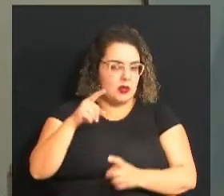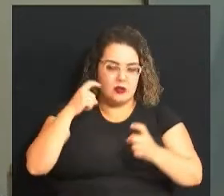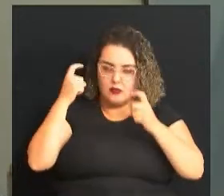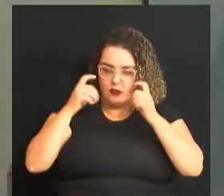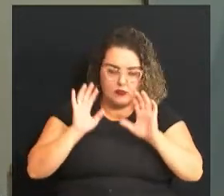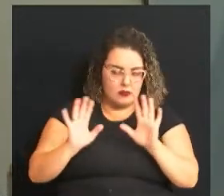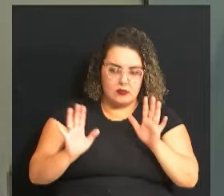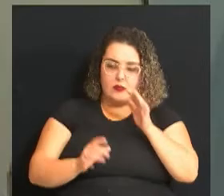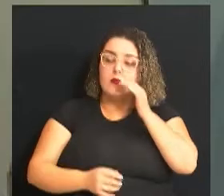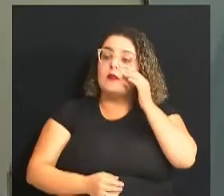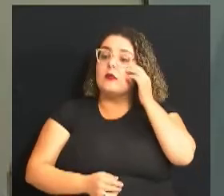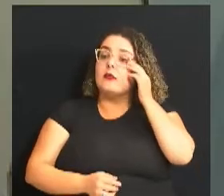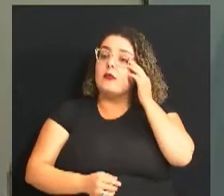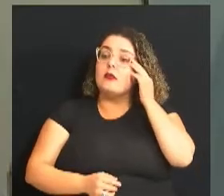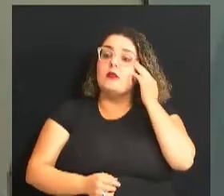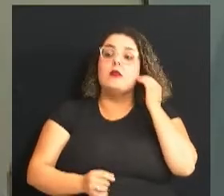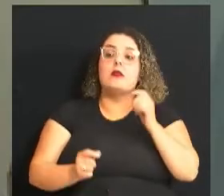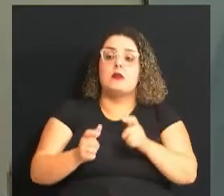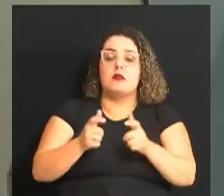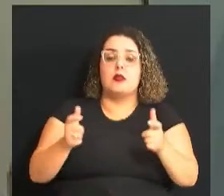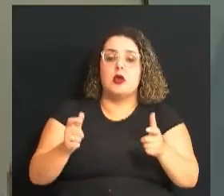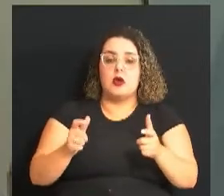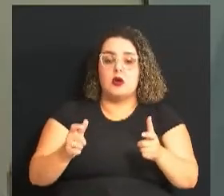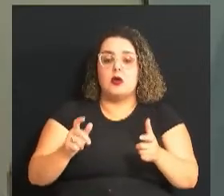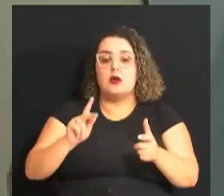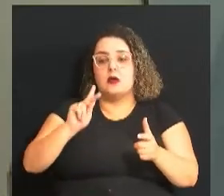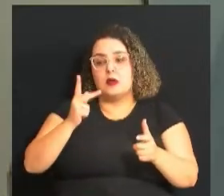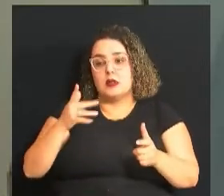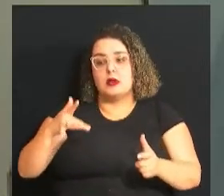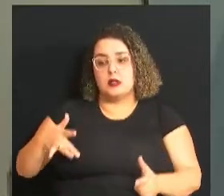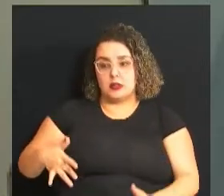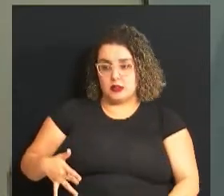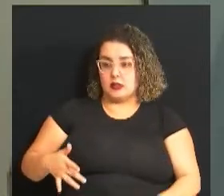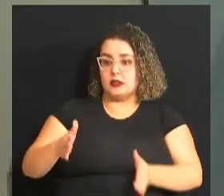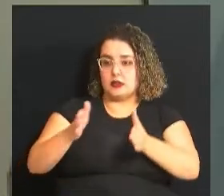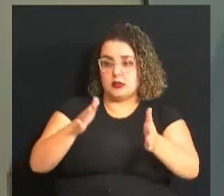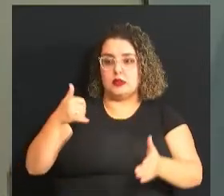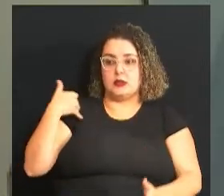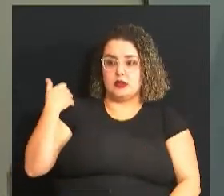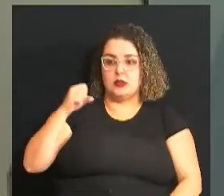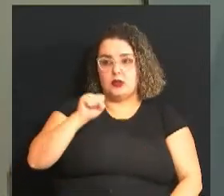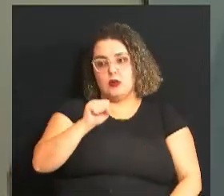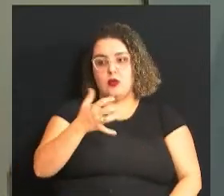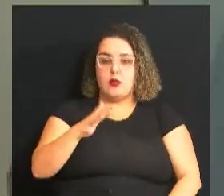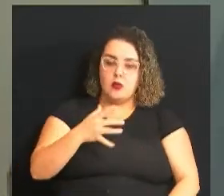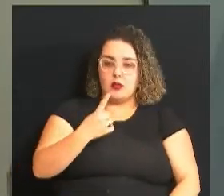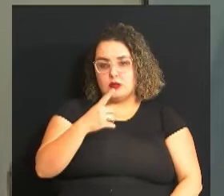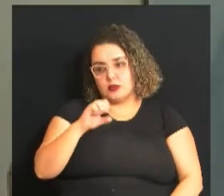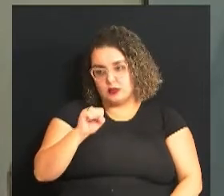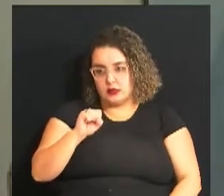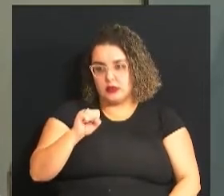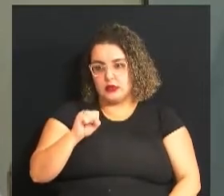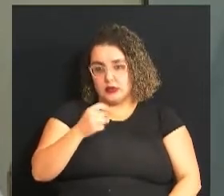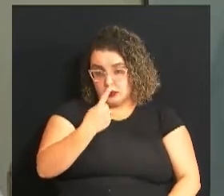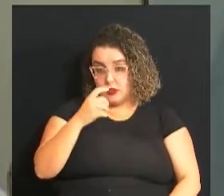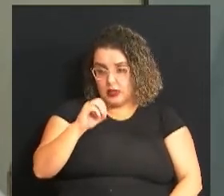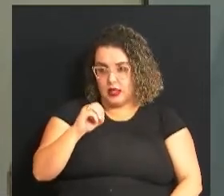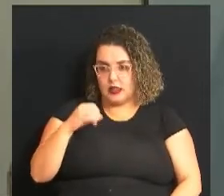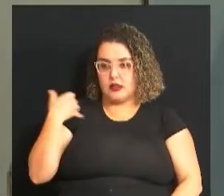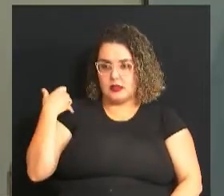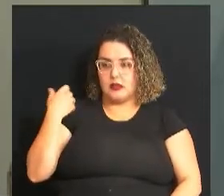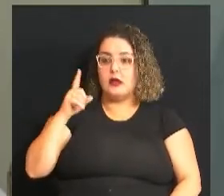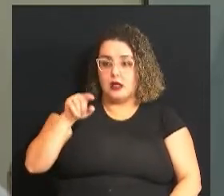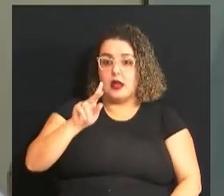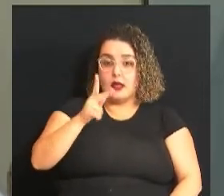a isso. A maior parte das hepatites que ocorrem nessa faixa etária de 8 anos, 10 anos, é a tal da hepatite